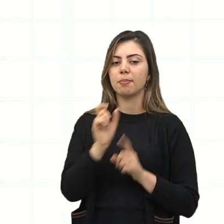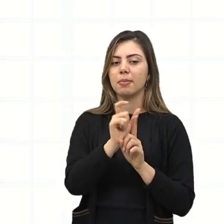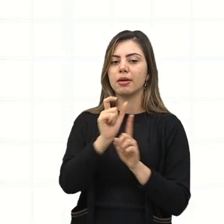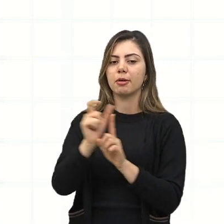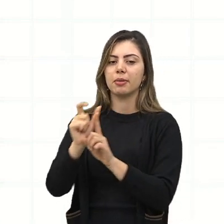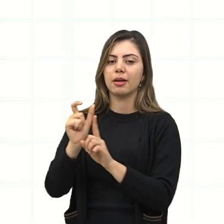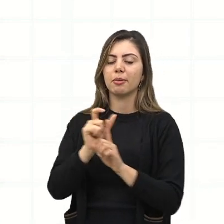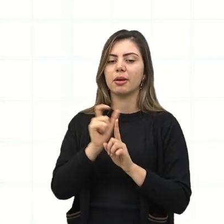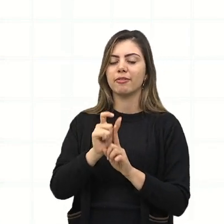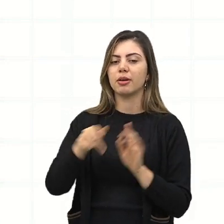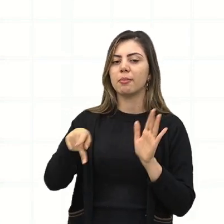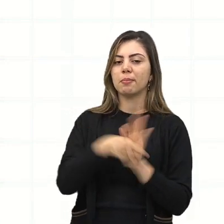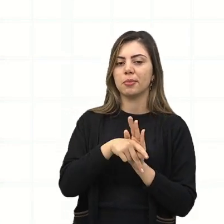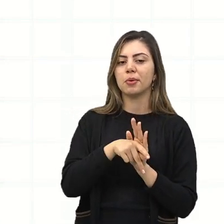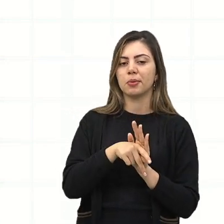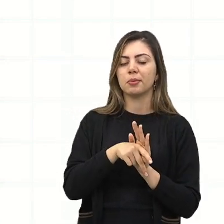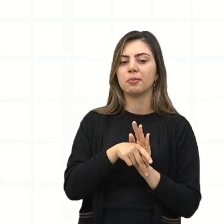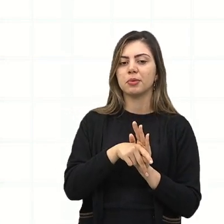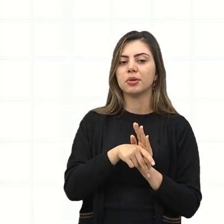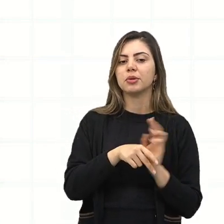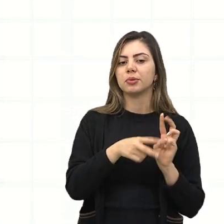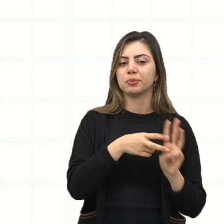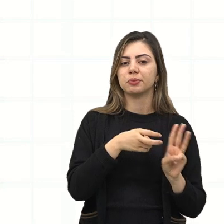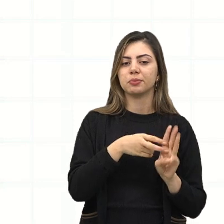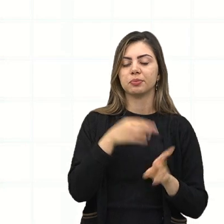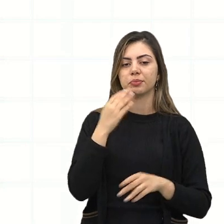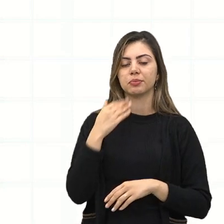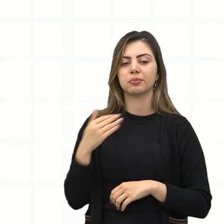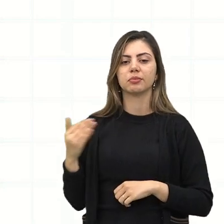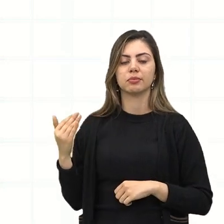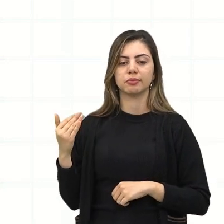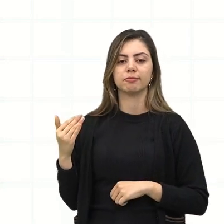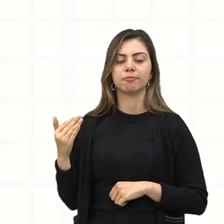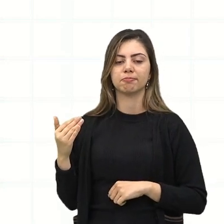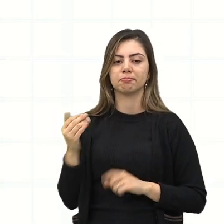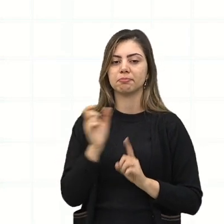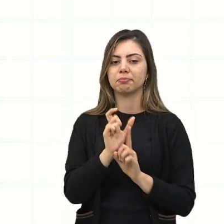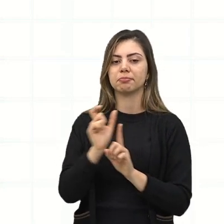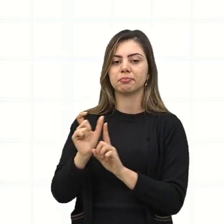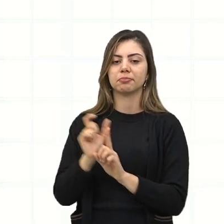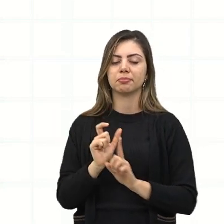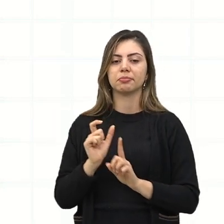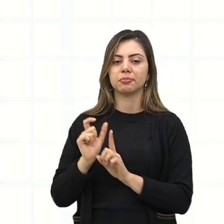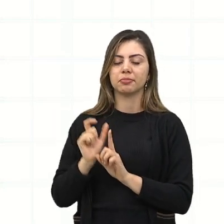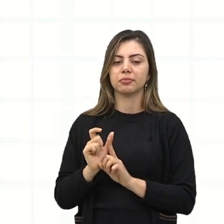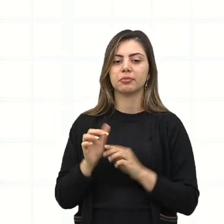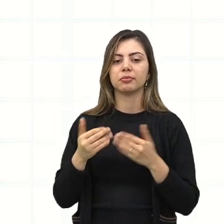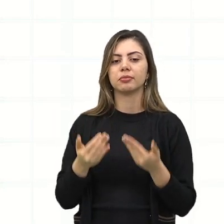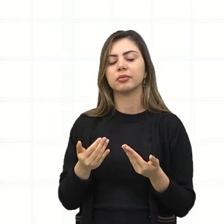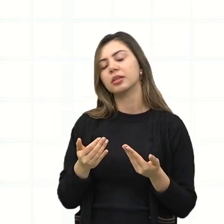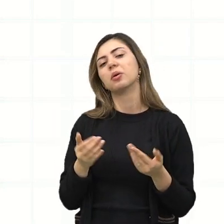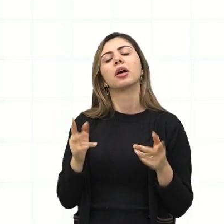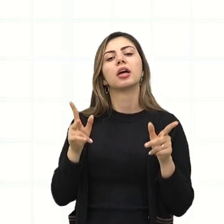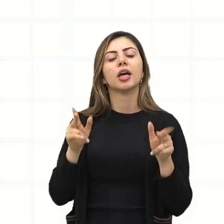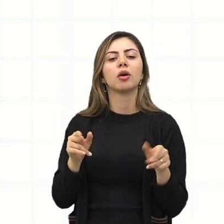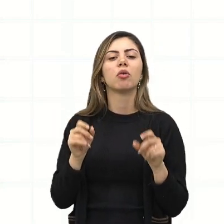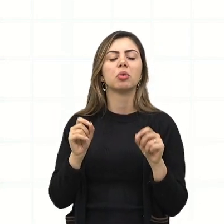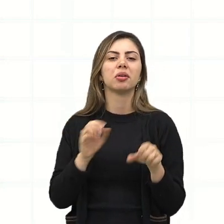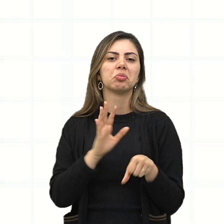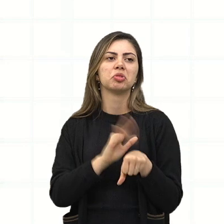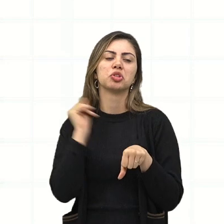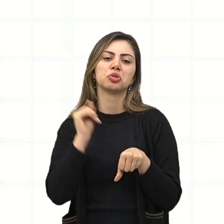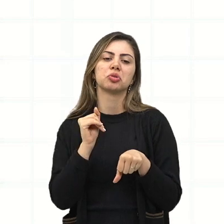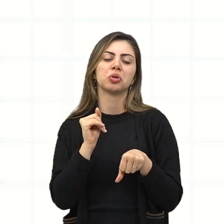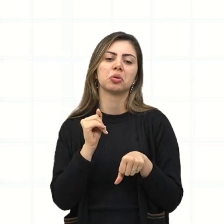Iaci, Taperê, Ei, Ei, Iaci, Uaruá, Iaci, Taperê, que funciona como uma espécie de chamado.